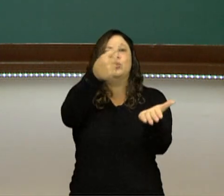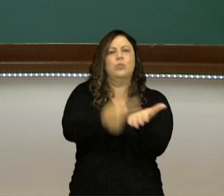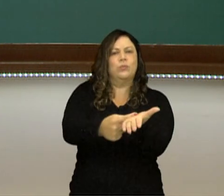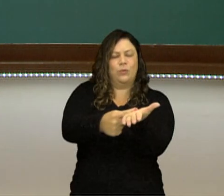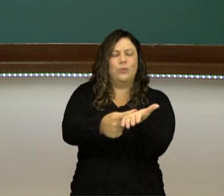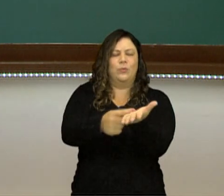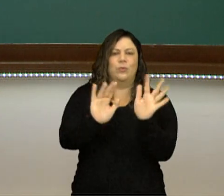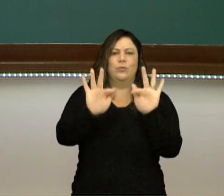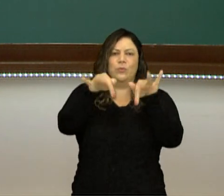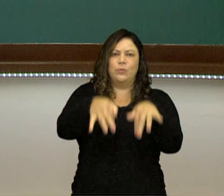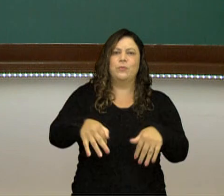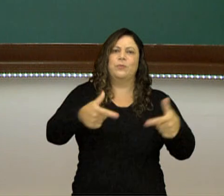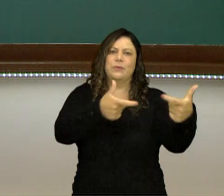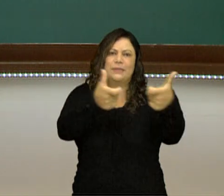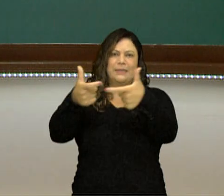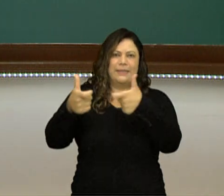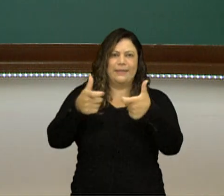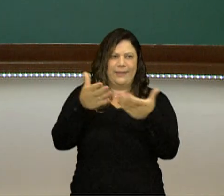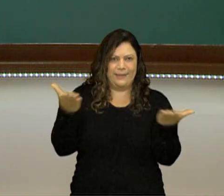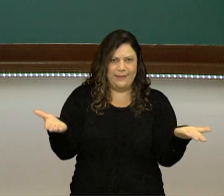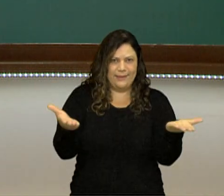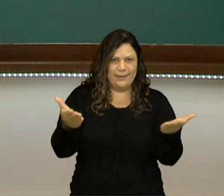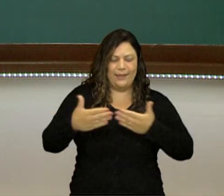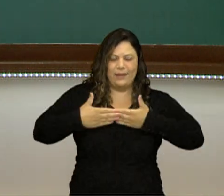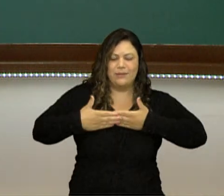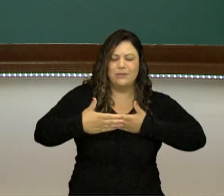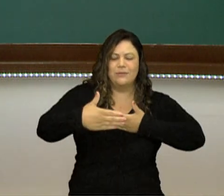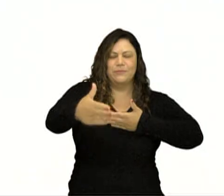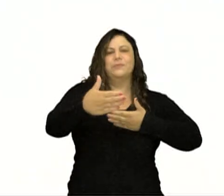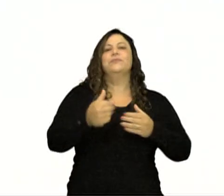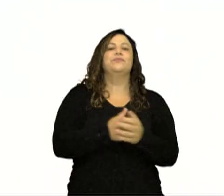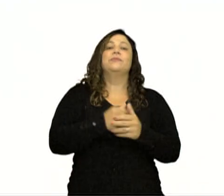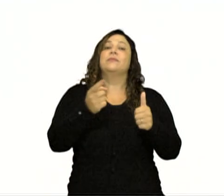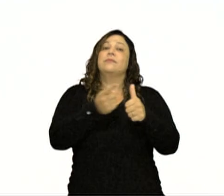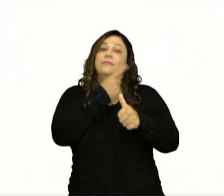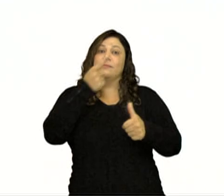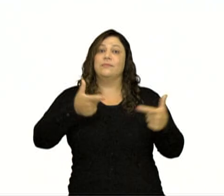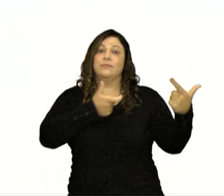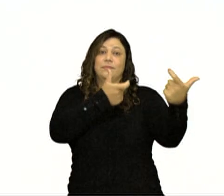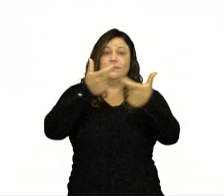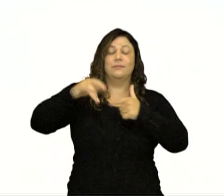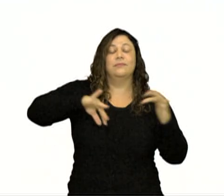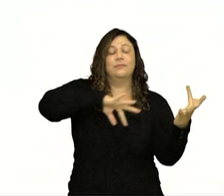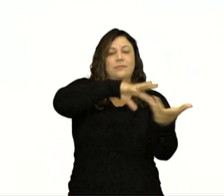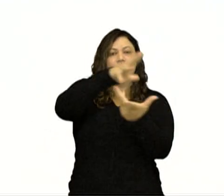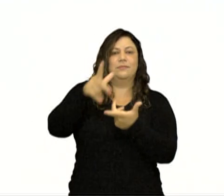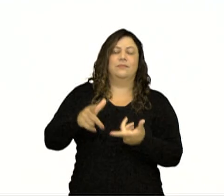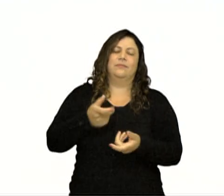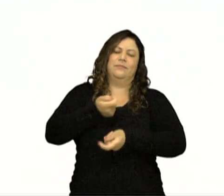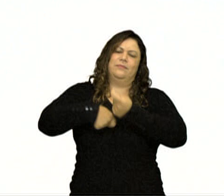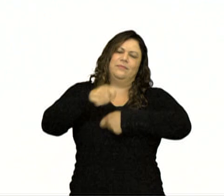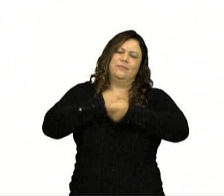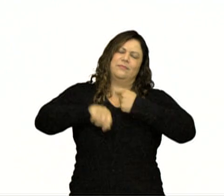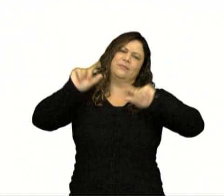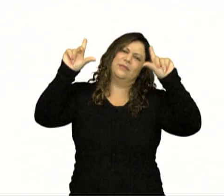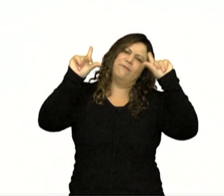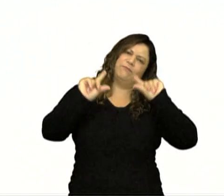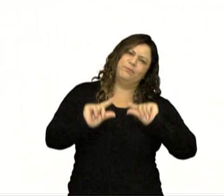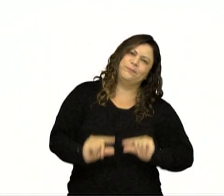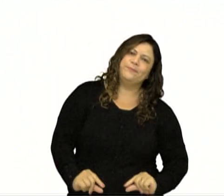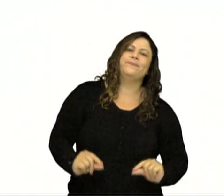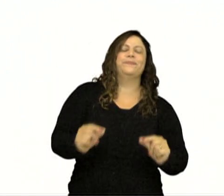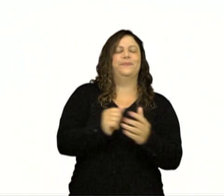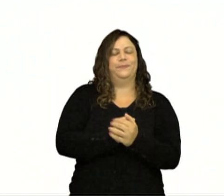guerra? Bom, a longa duração da Primeira Guerra Mundial levou ao esgotamento da economia alemã e a renúncia do